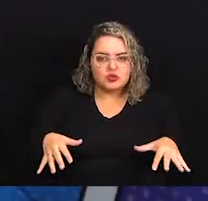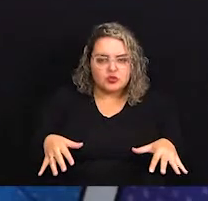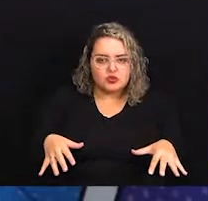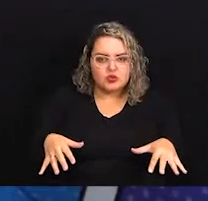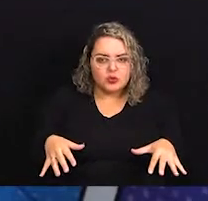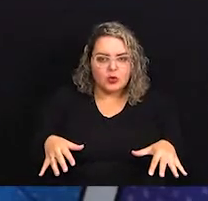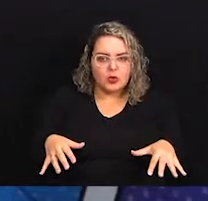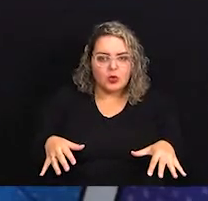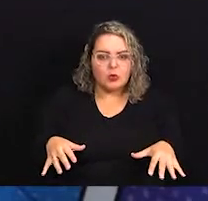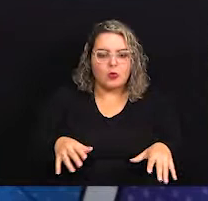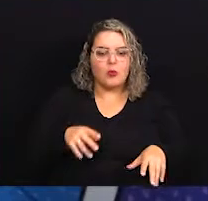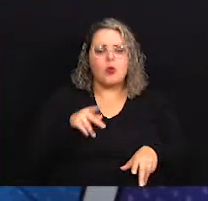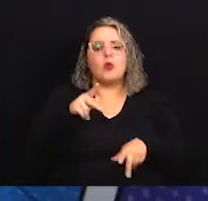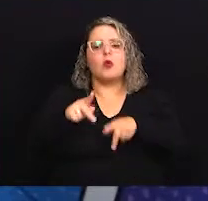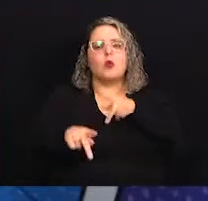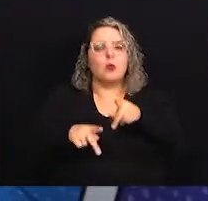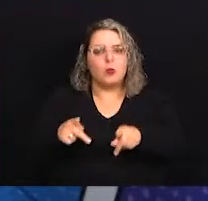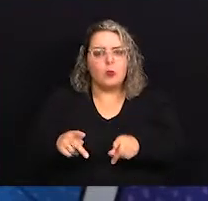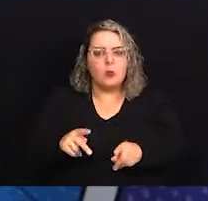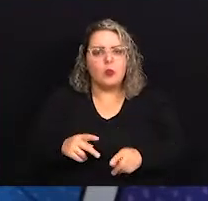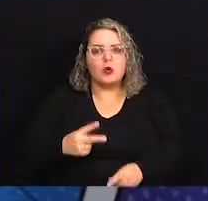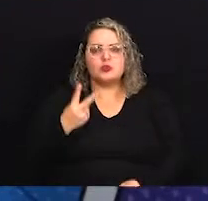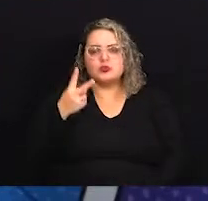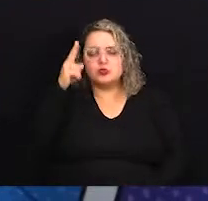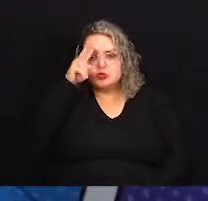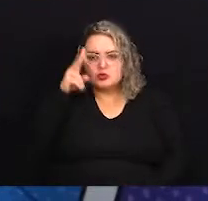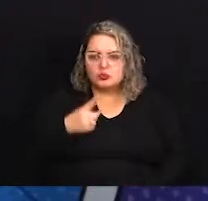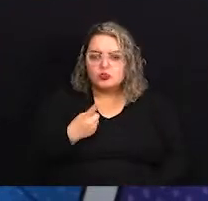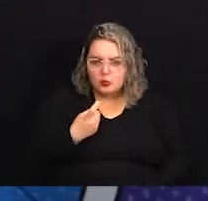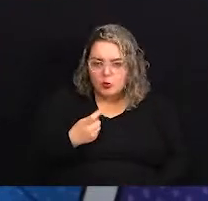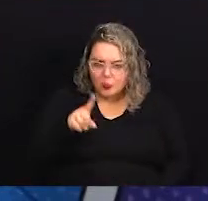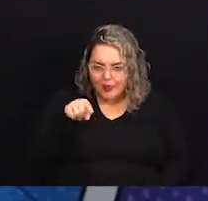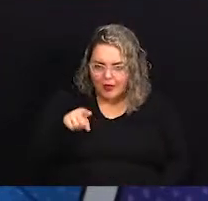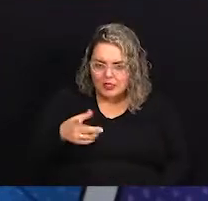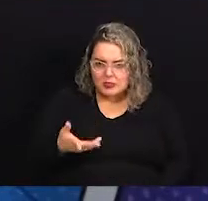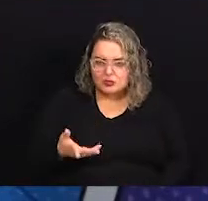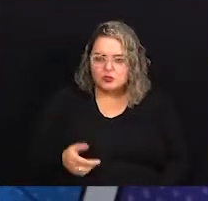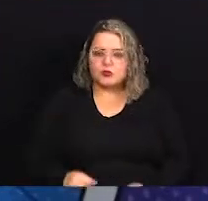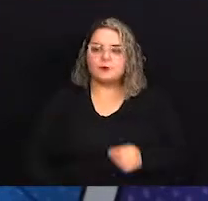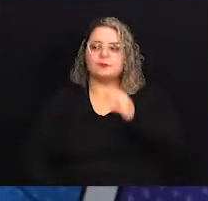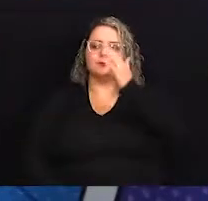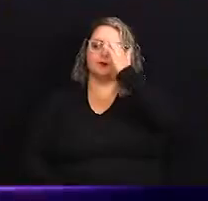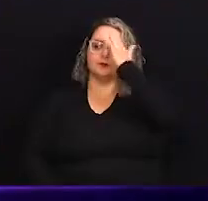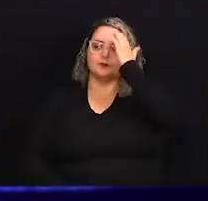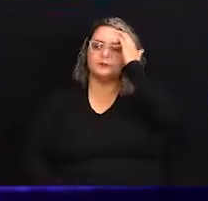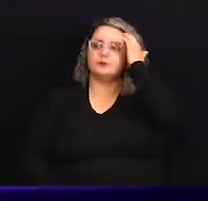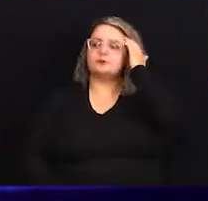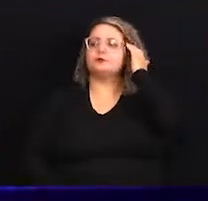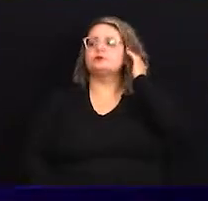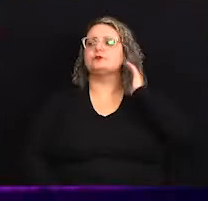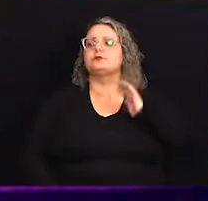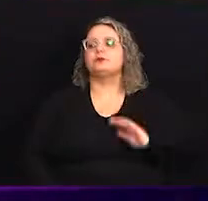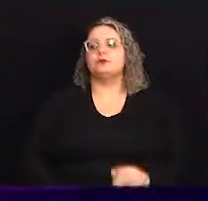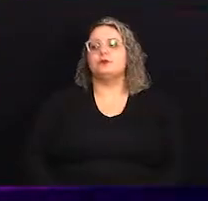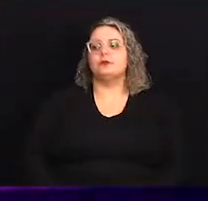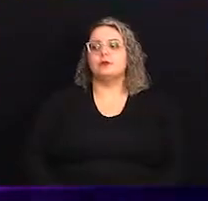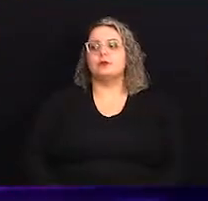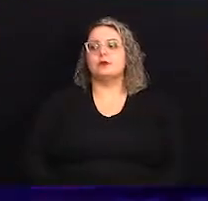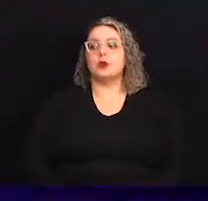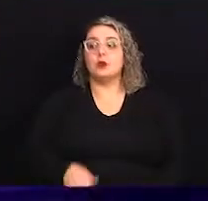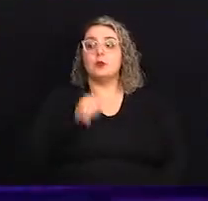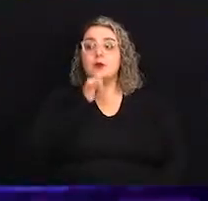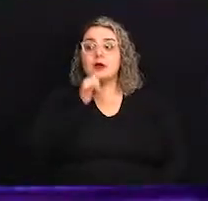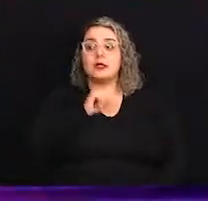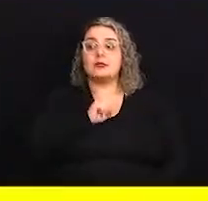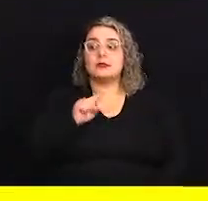partes, em dois... O público vai acompanhar duas histórias numa única, é isso? Na verdade, é uma narrativa